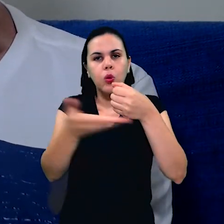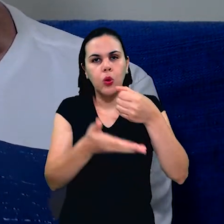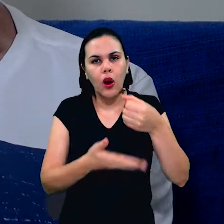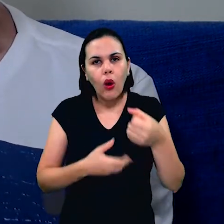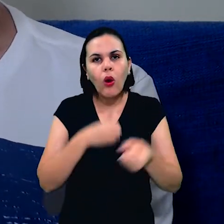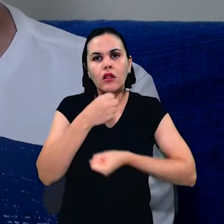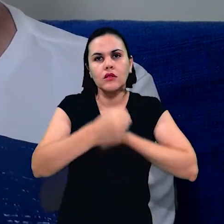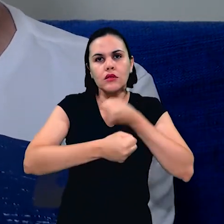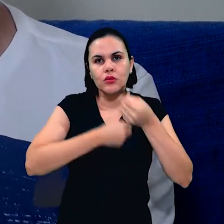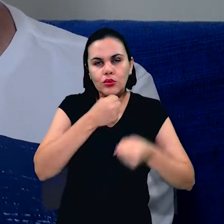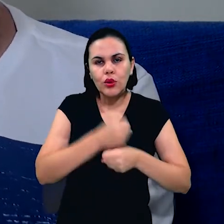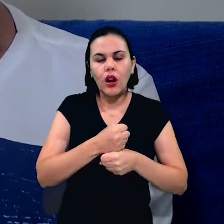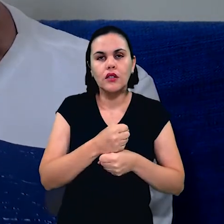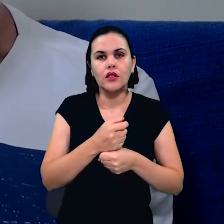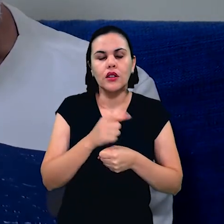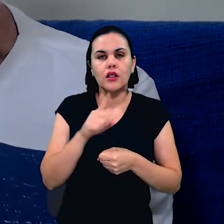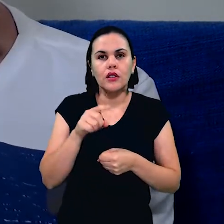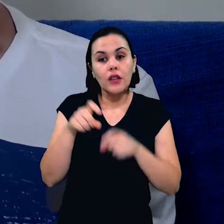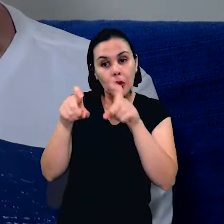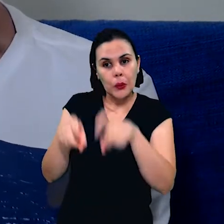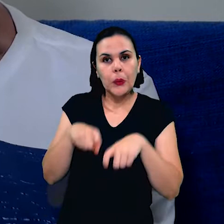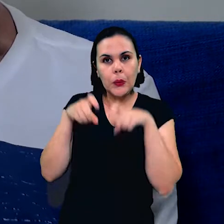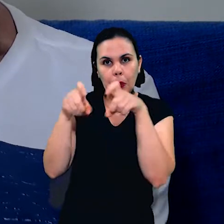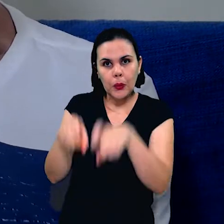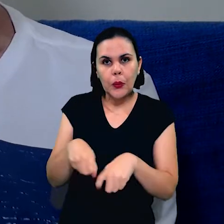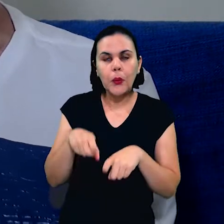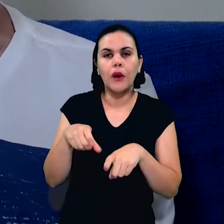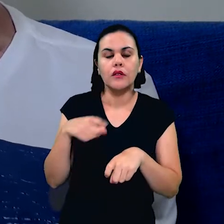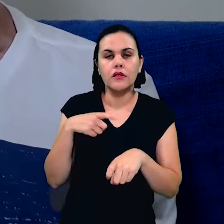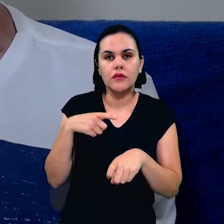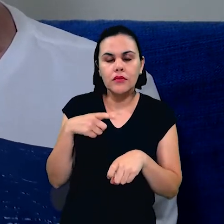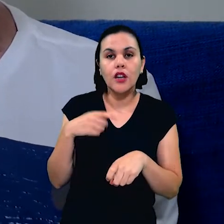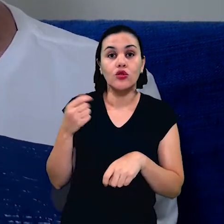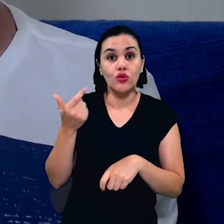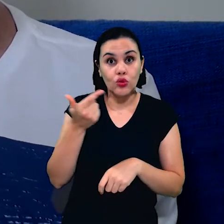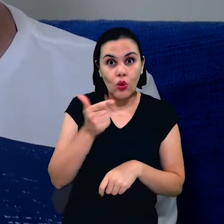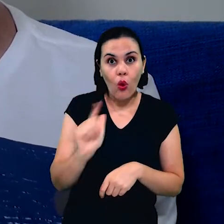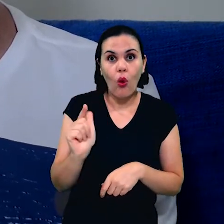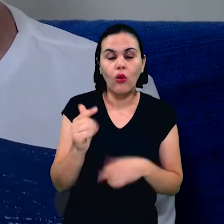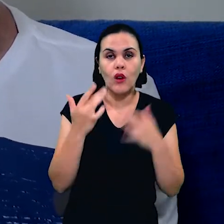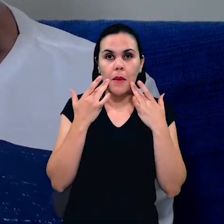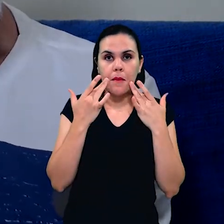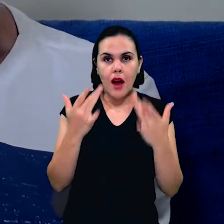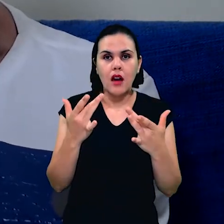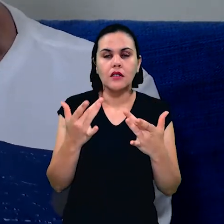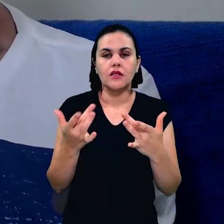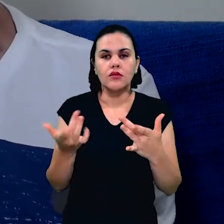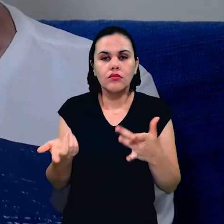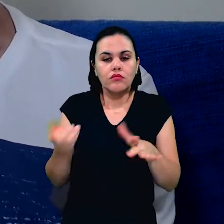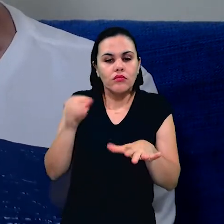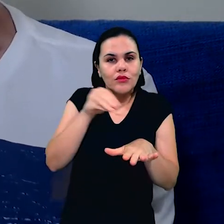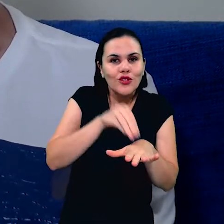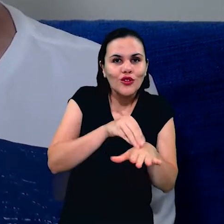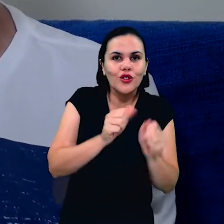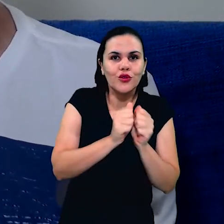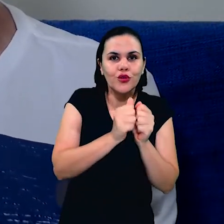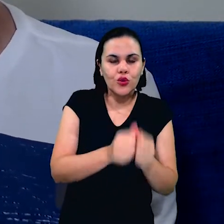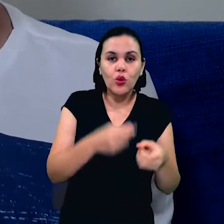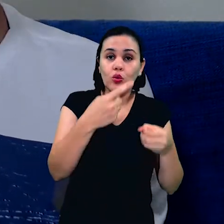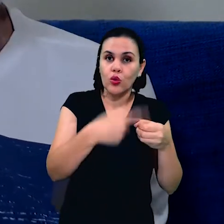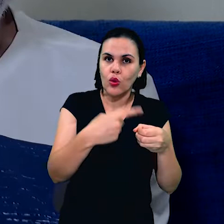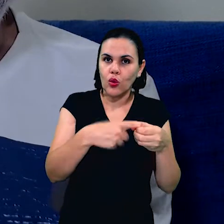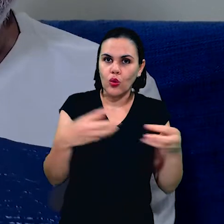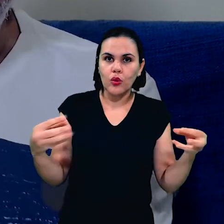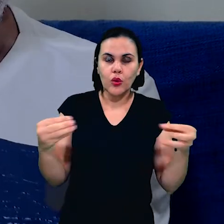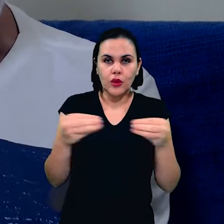daquele ano. Então a zona rural, outra vez presente, né, se integrando com a zona urbana.